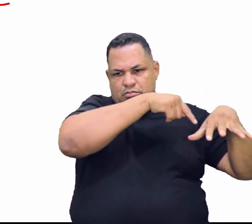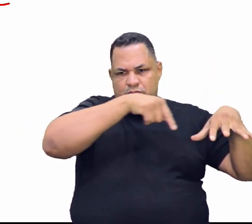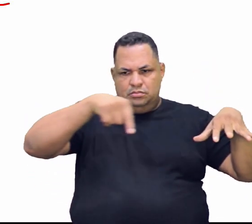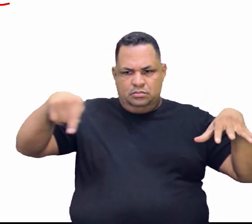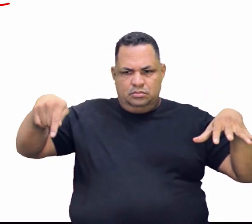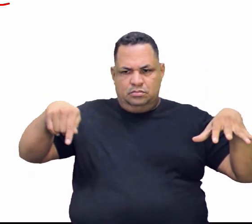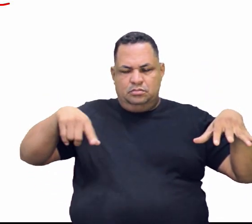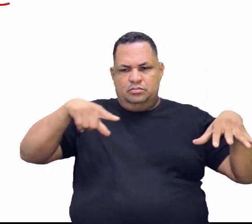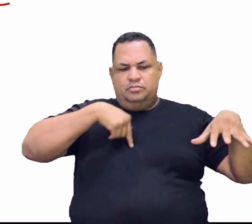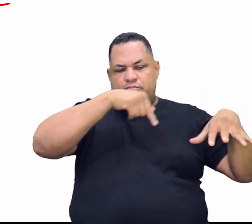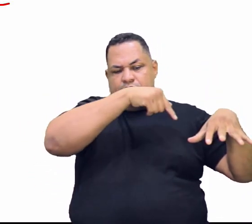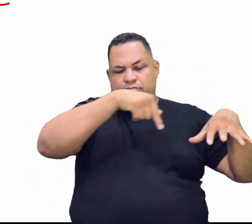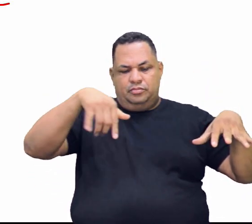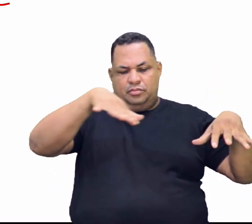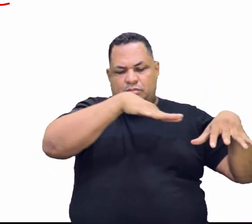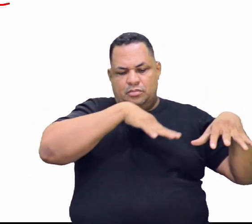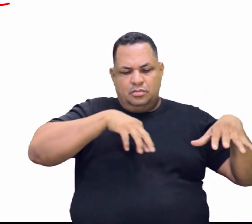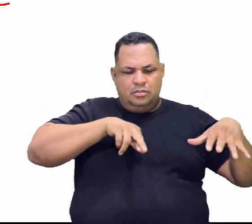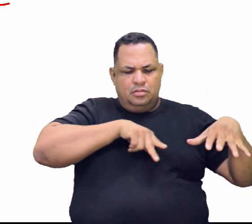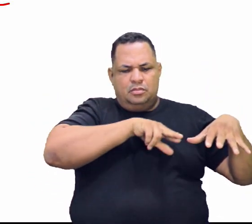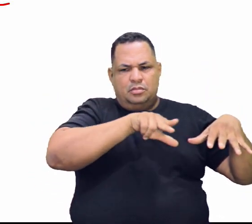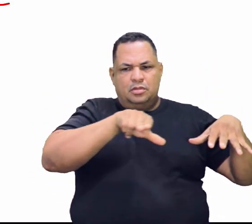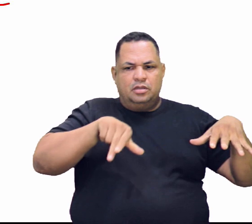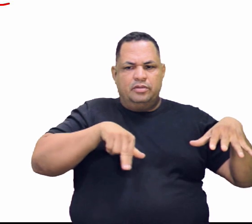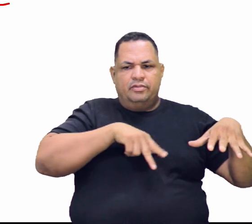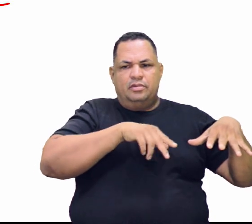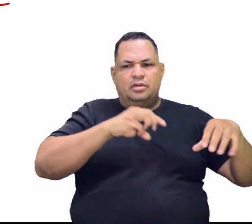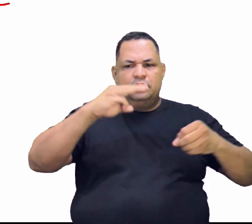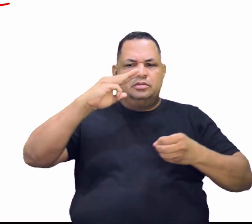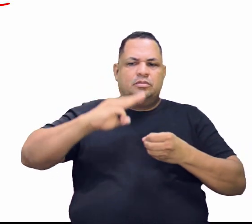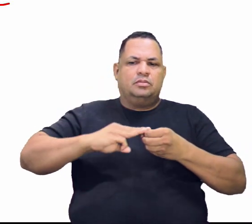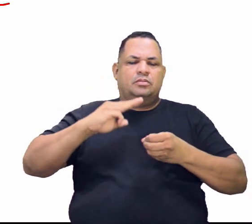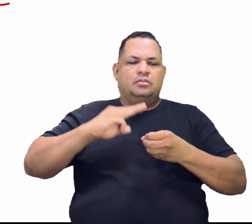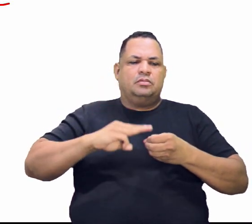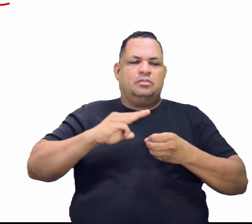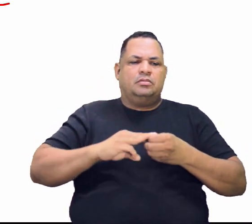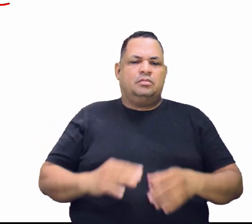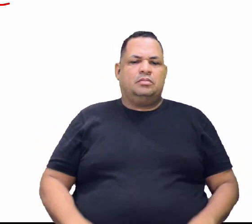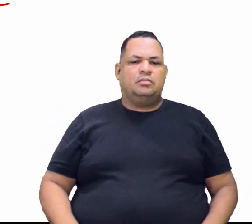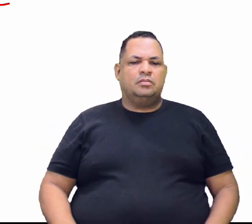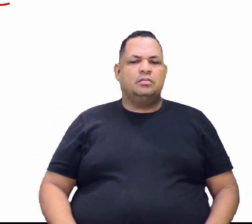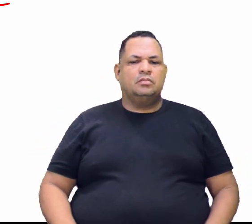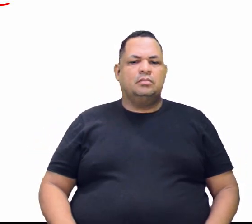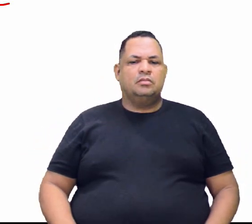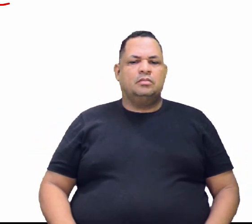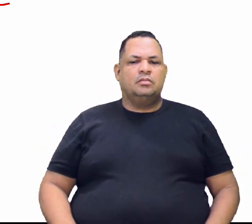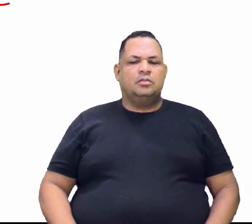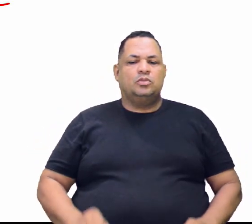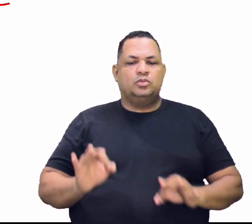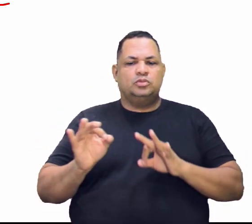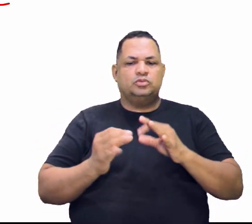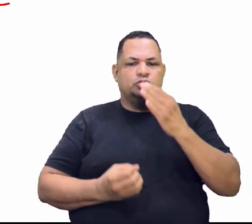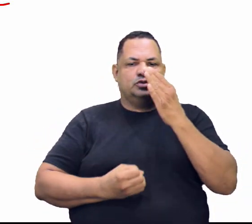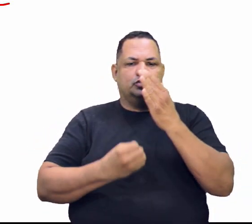Canga, os índios fizeram uma emboscada que resultaram na morte do soldado